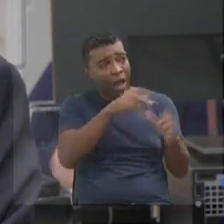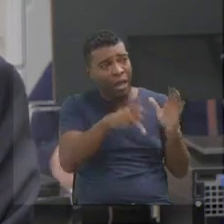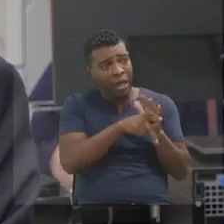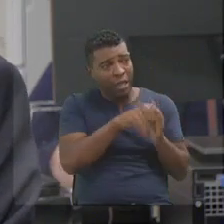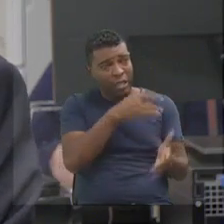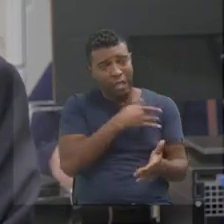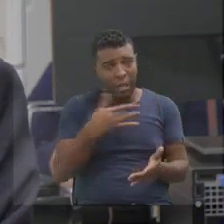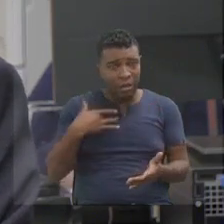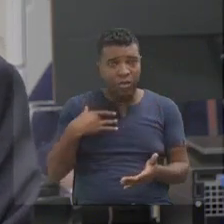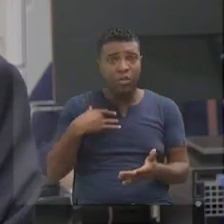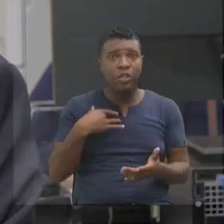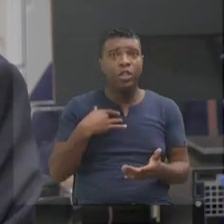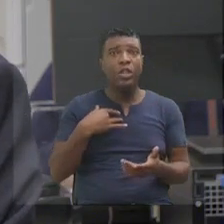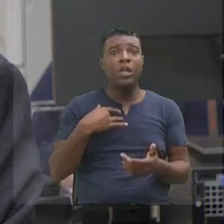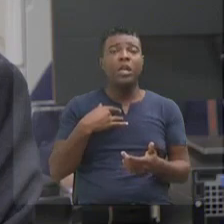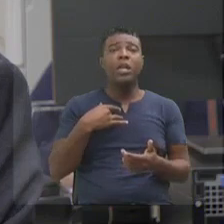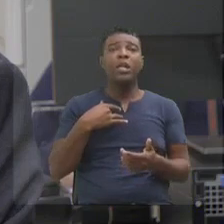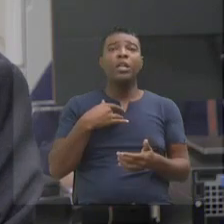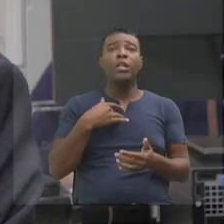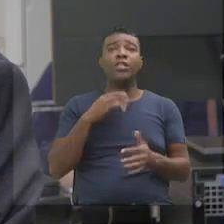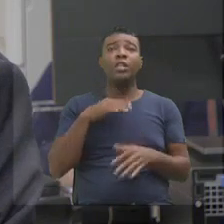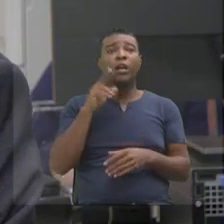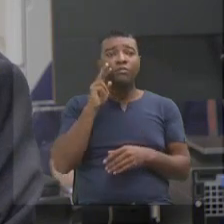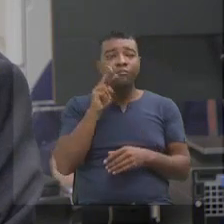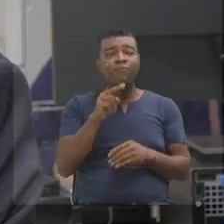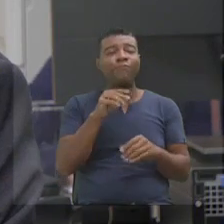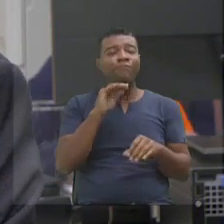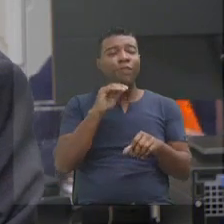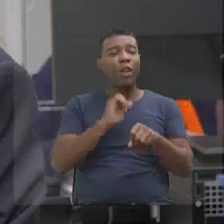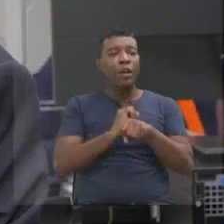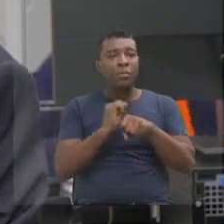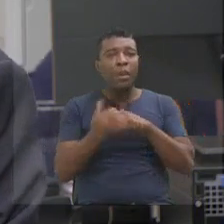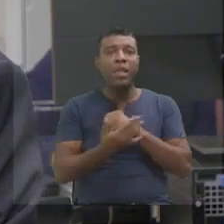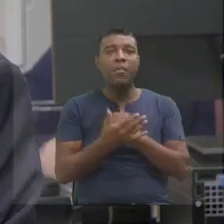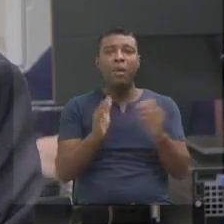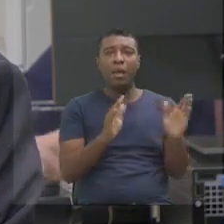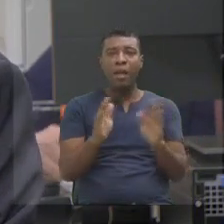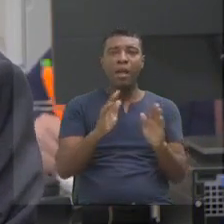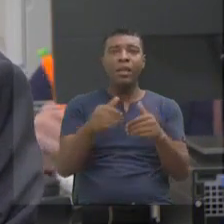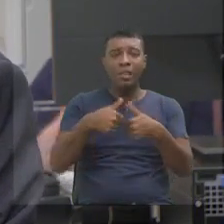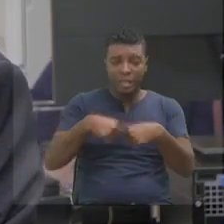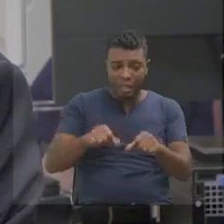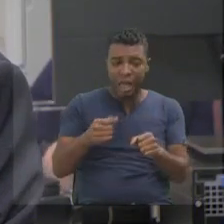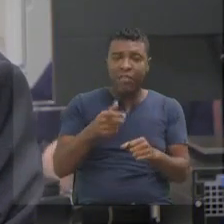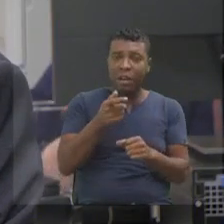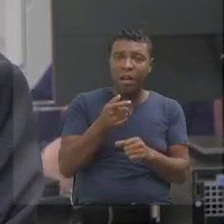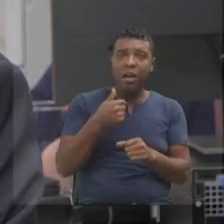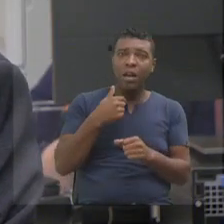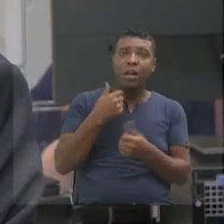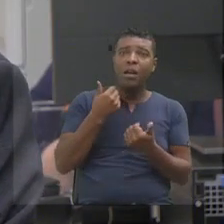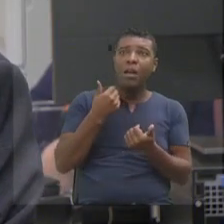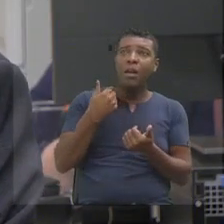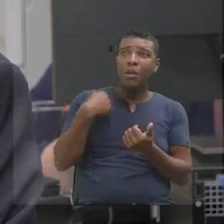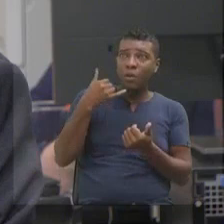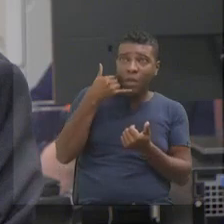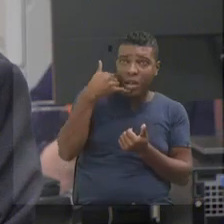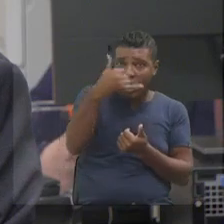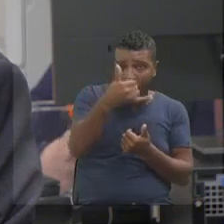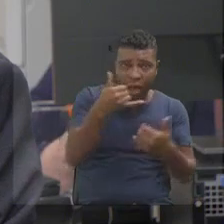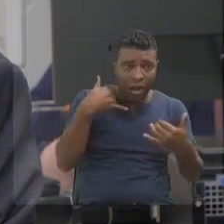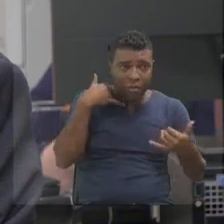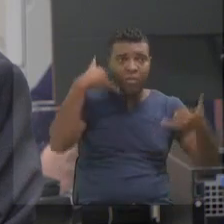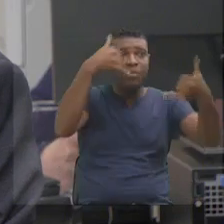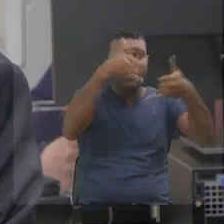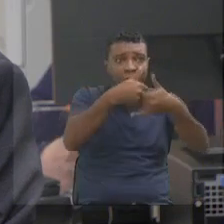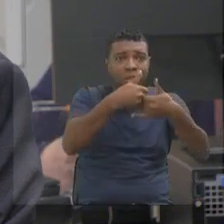eu já aluguei tanto durante toda a pandemia às vezes te Platão ligava para vossa excelência para dialogar